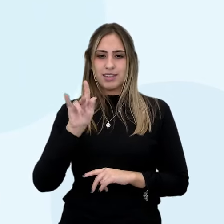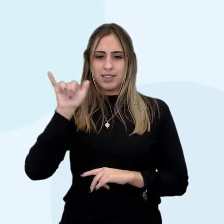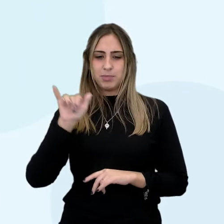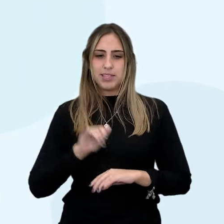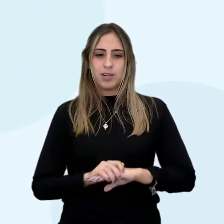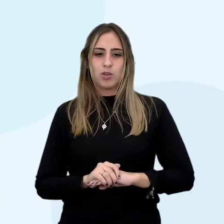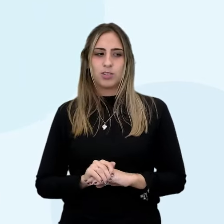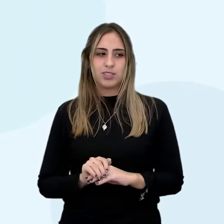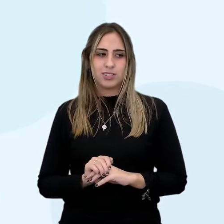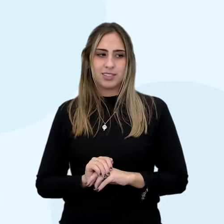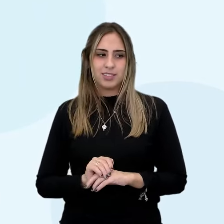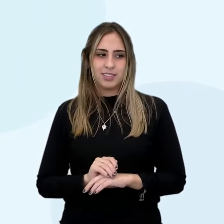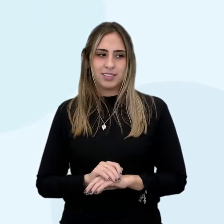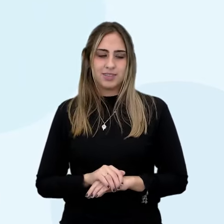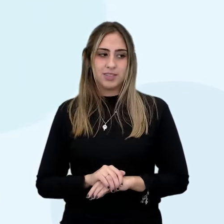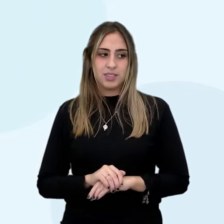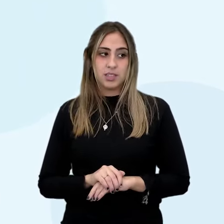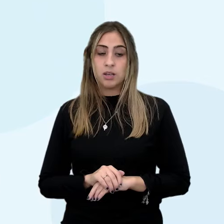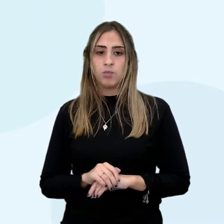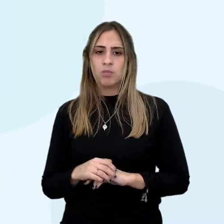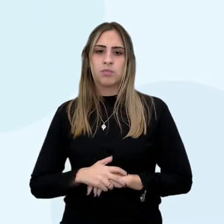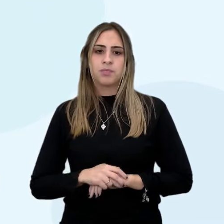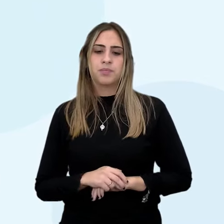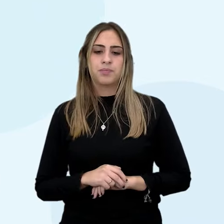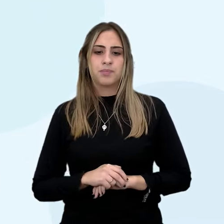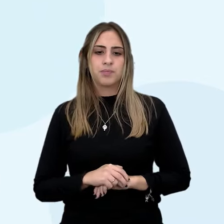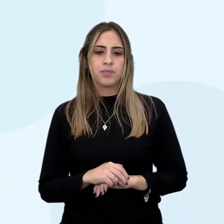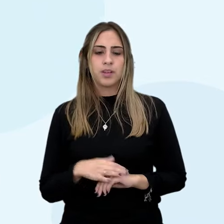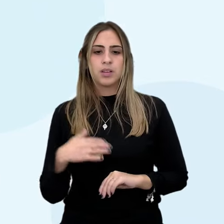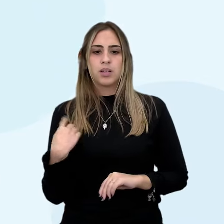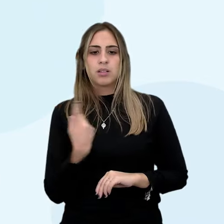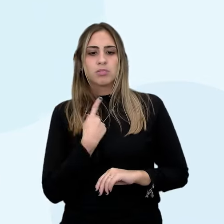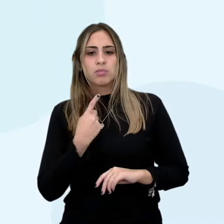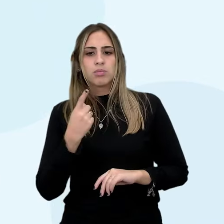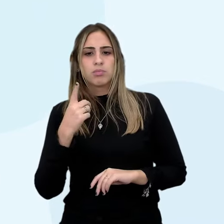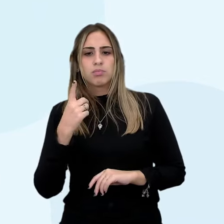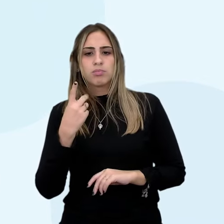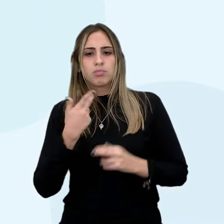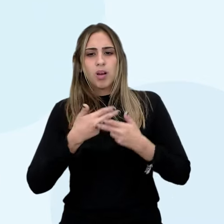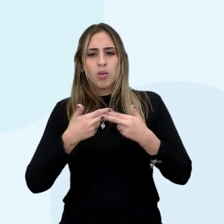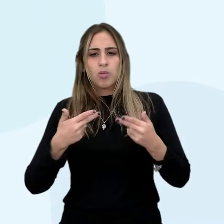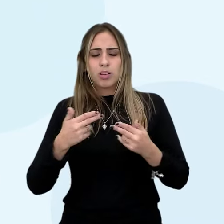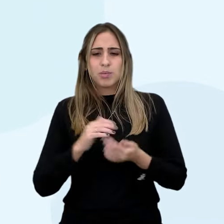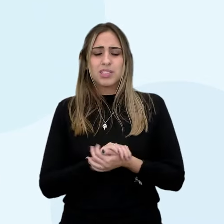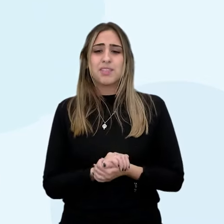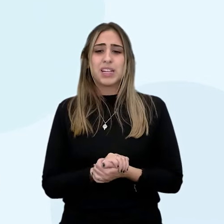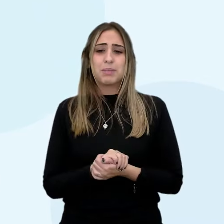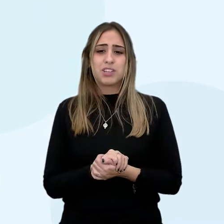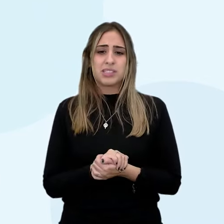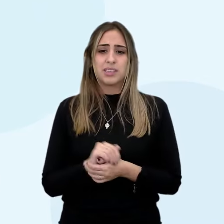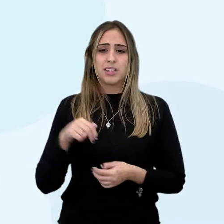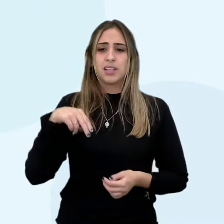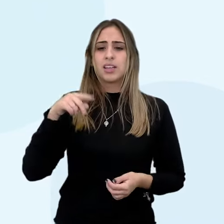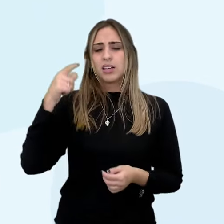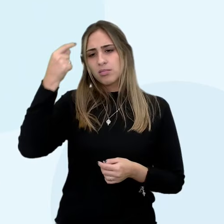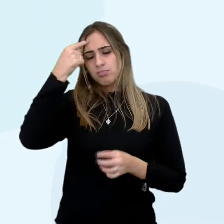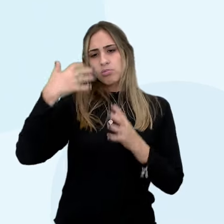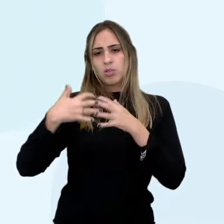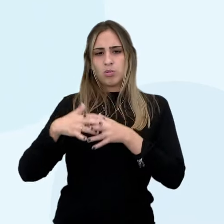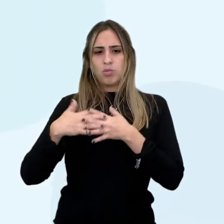existência e o que é sinestesia bem É um distúrbio neurológico em que o estímulo de um dos Sentidos